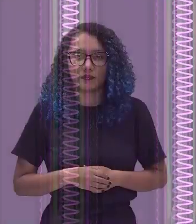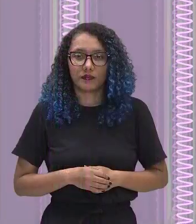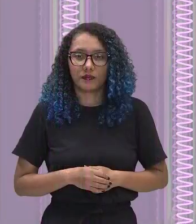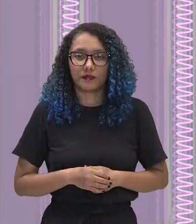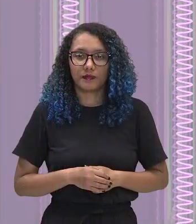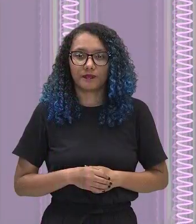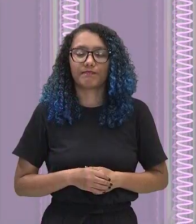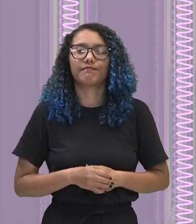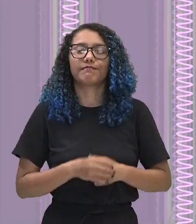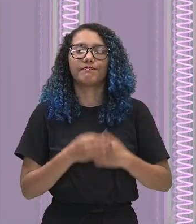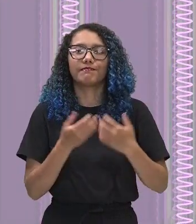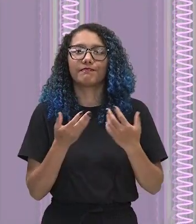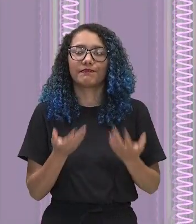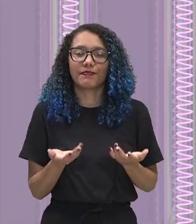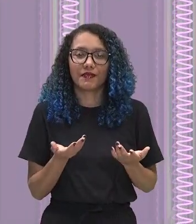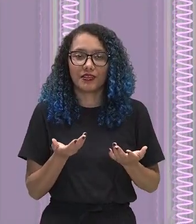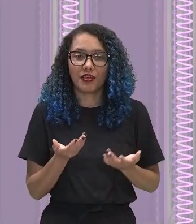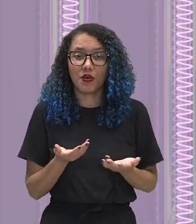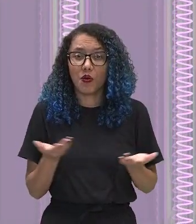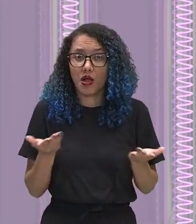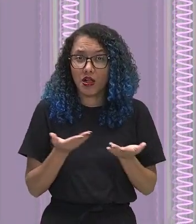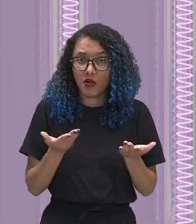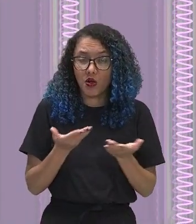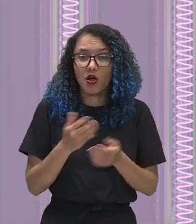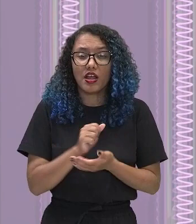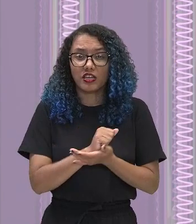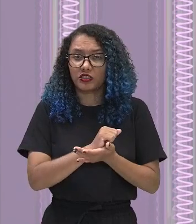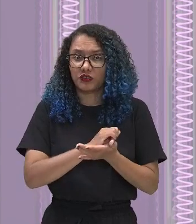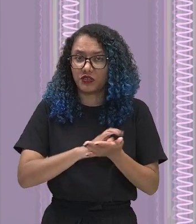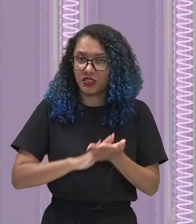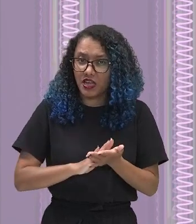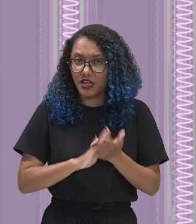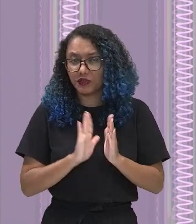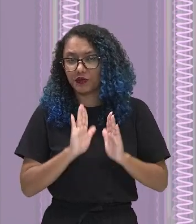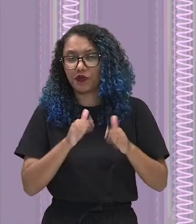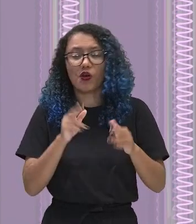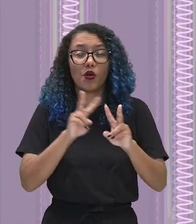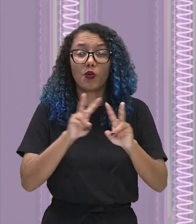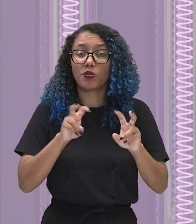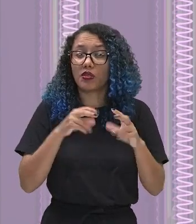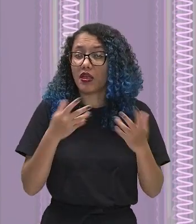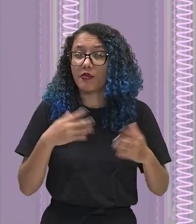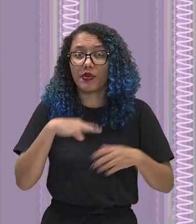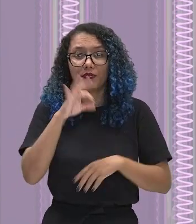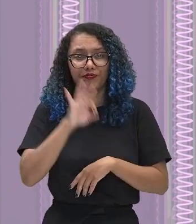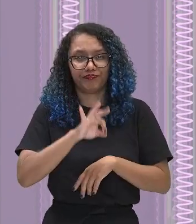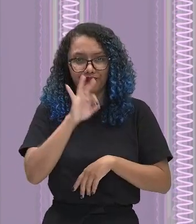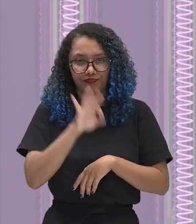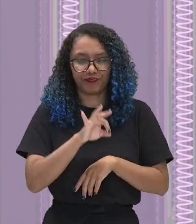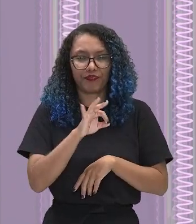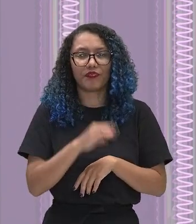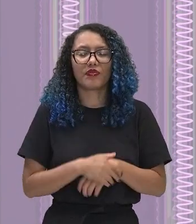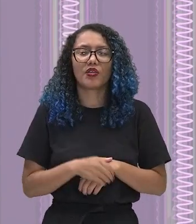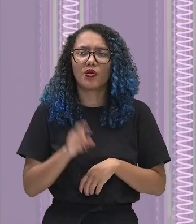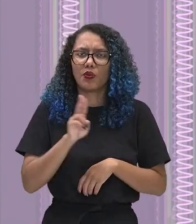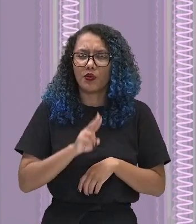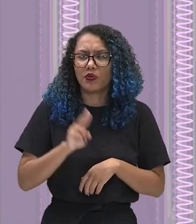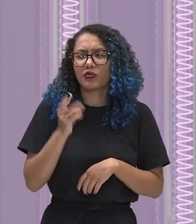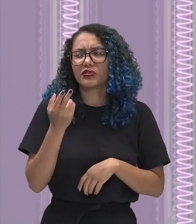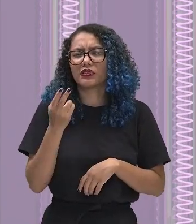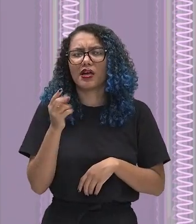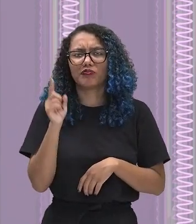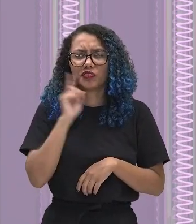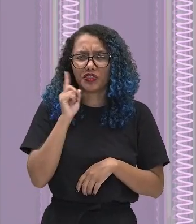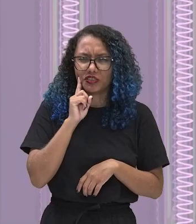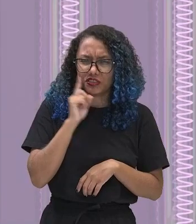Então teremos aí problemas envolvendo porcentagem, né? Algo muito do nosso cotidiano. 10% de desconto para você.